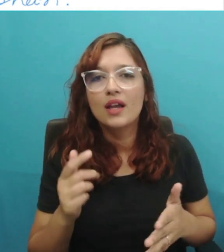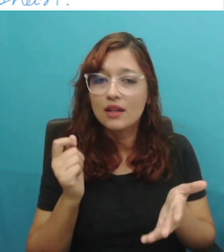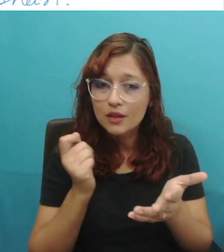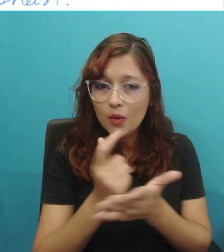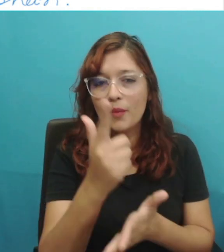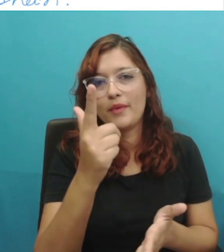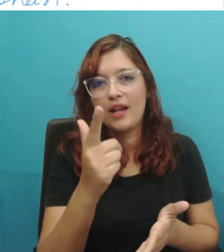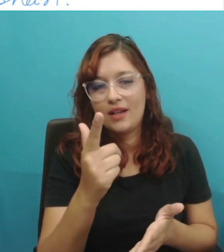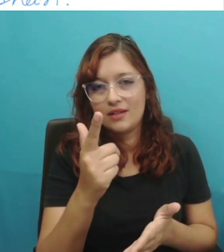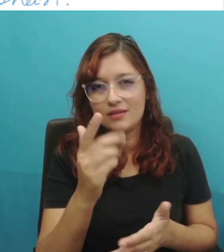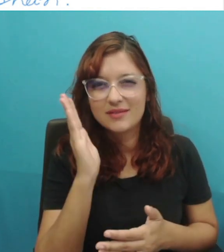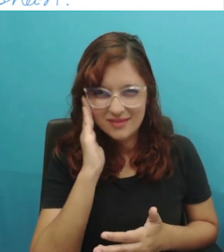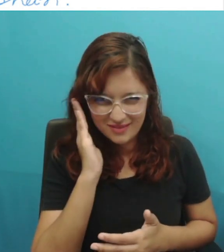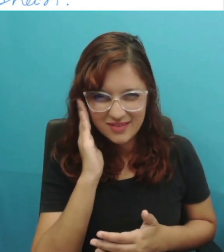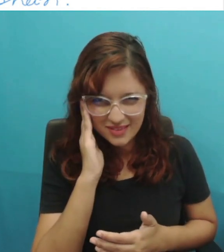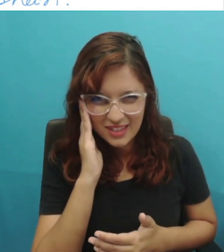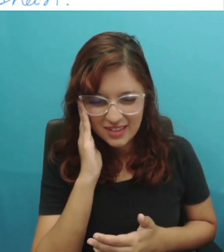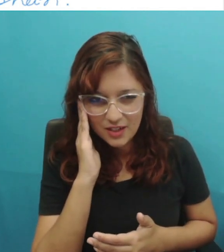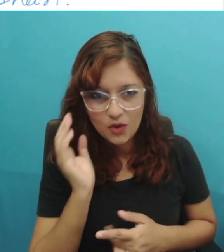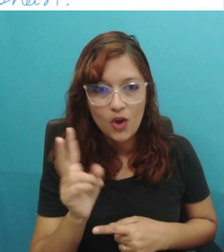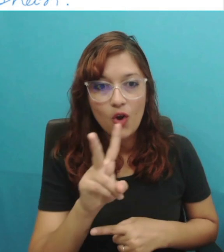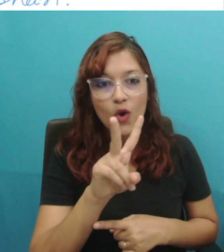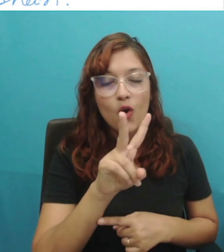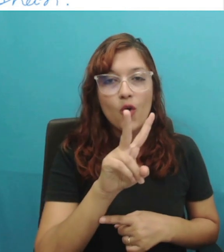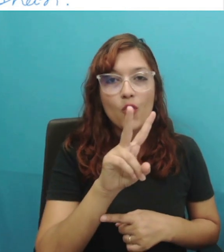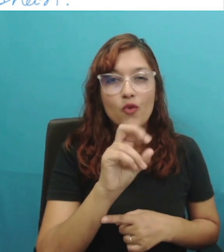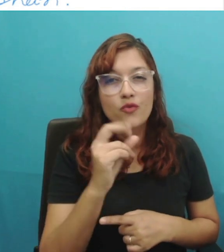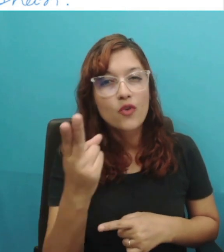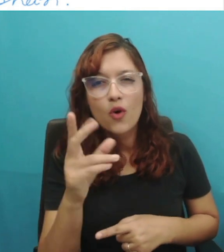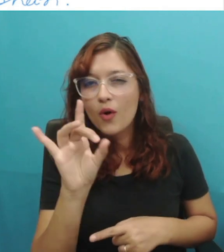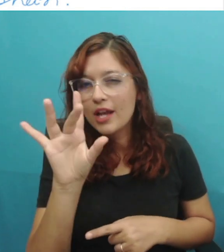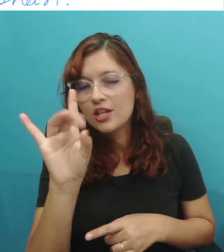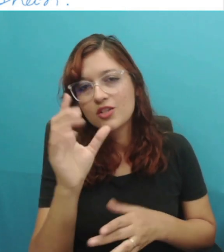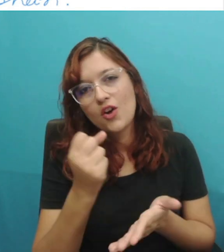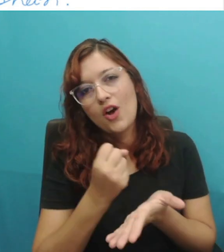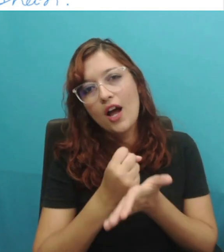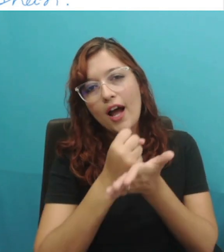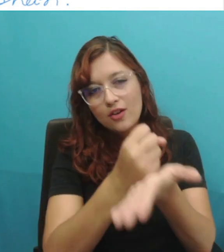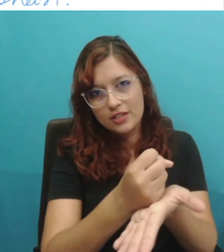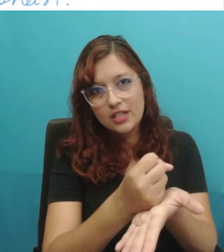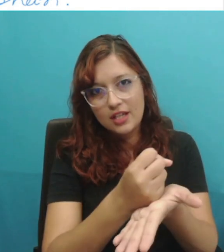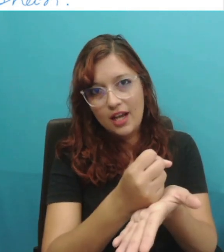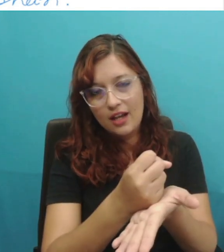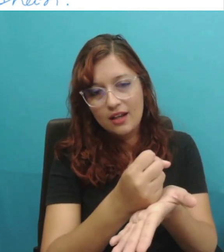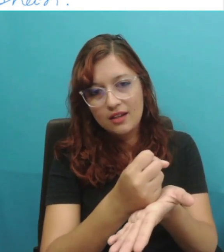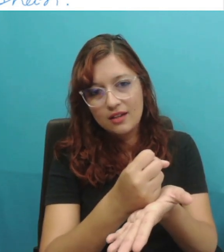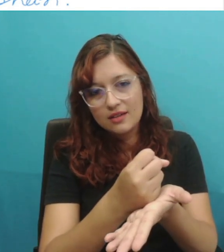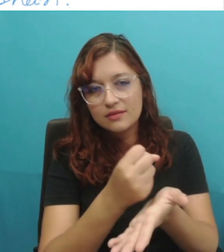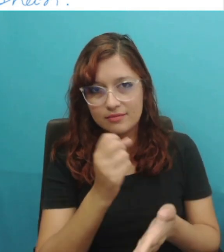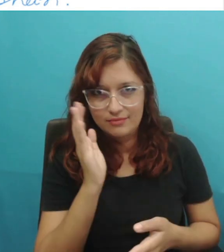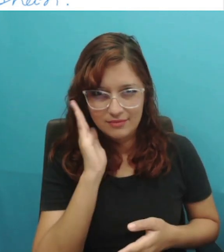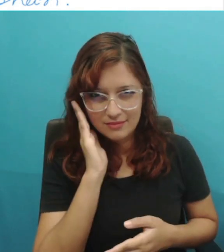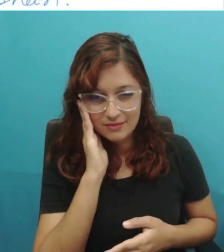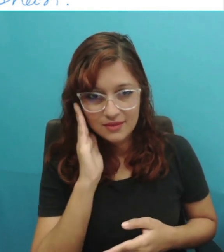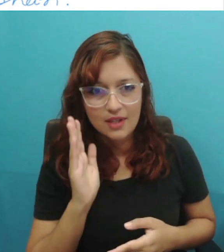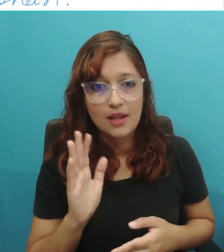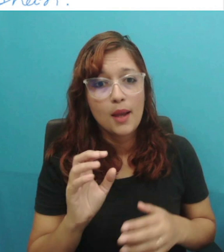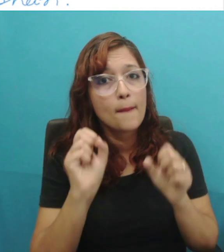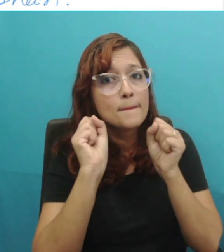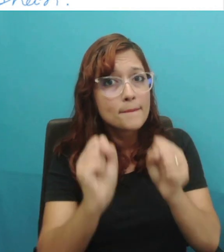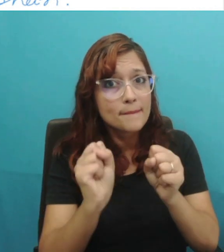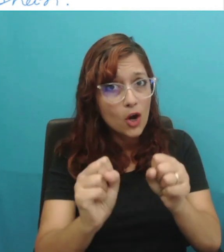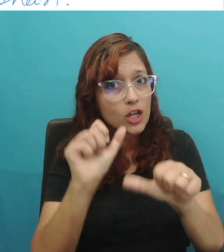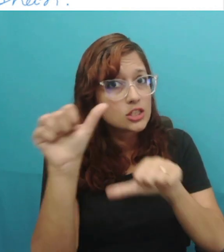Mas a ação principal qual é? Comprar. Entendeu? Vou é só para auxiliar.